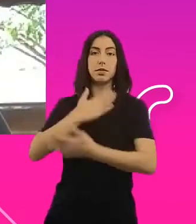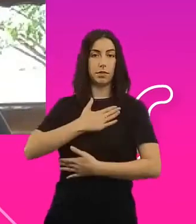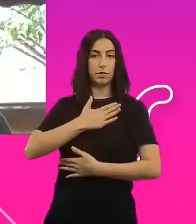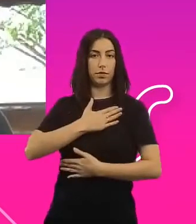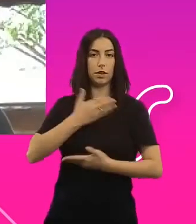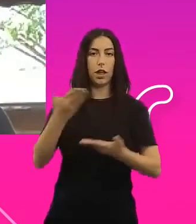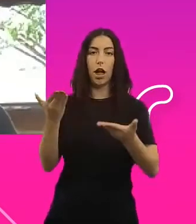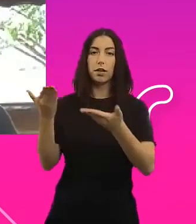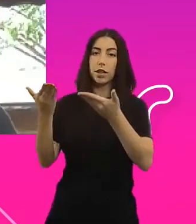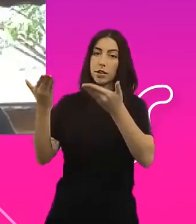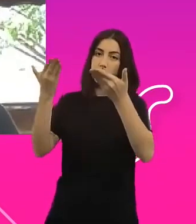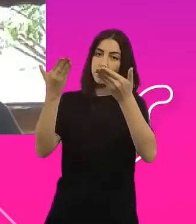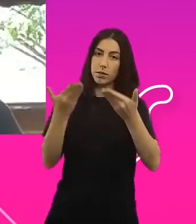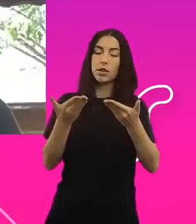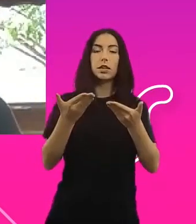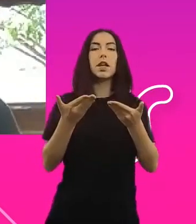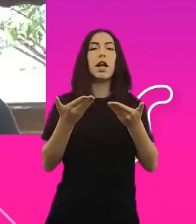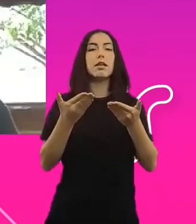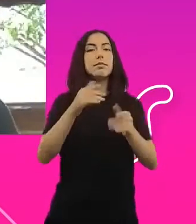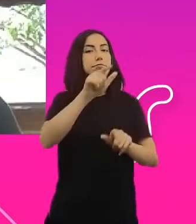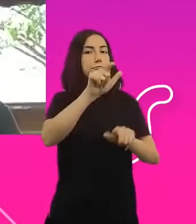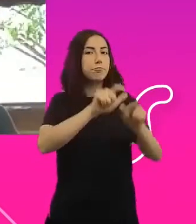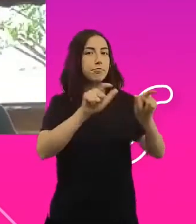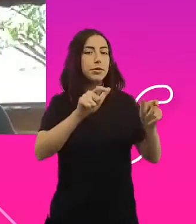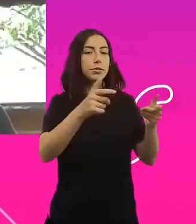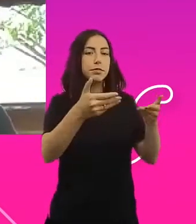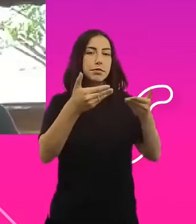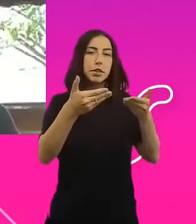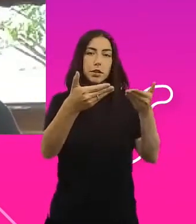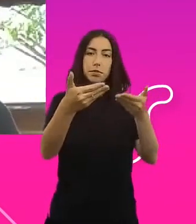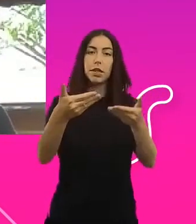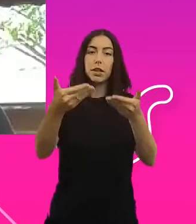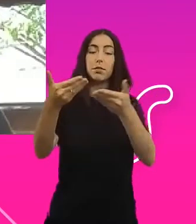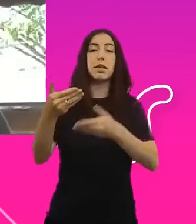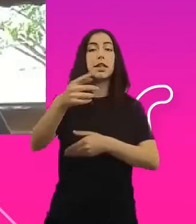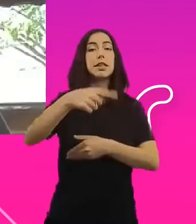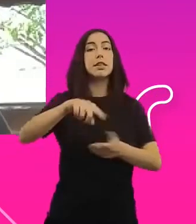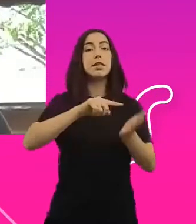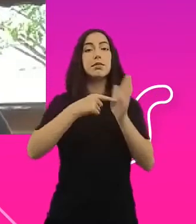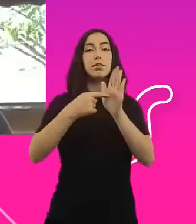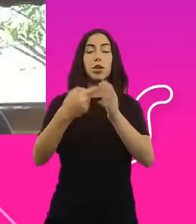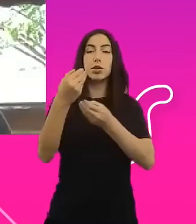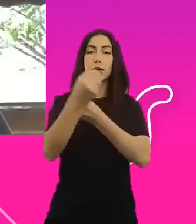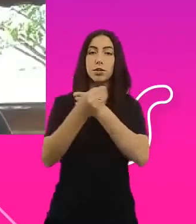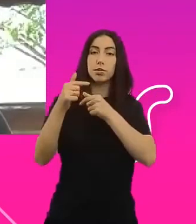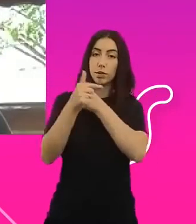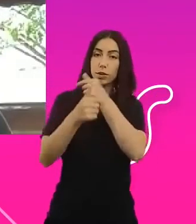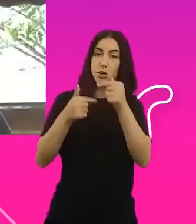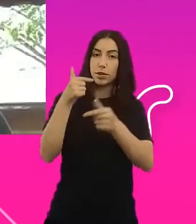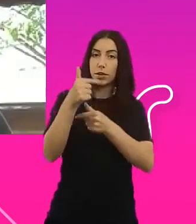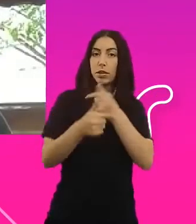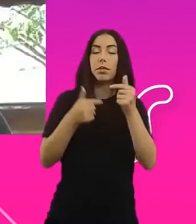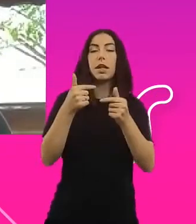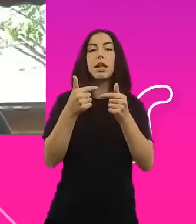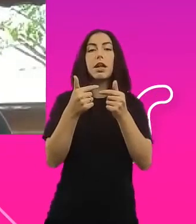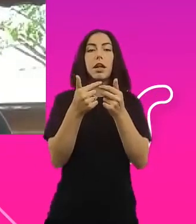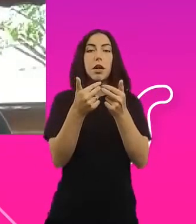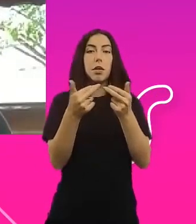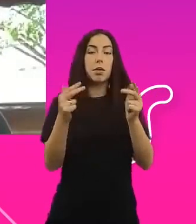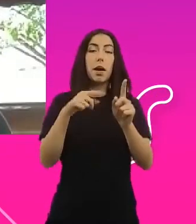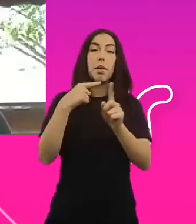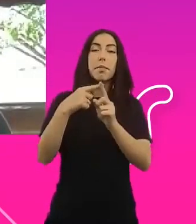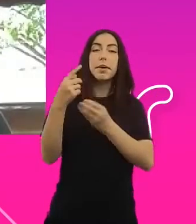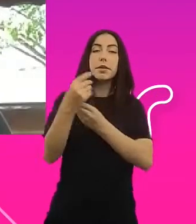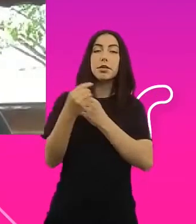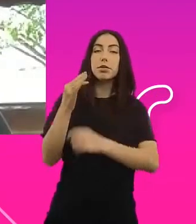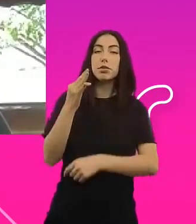convidados para exemplificarem como eles estão trabalhando com as questões de inclusão produtiva e de futuro do trabalho.